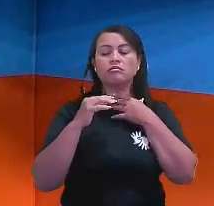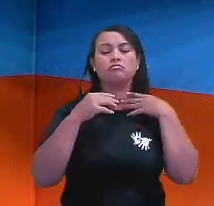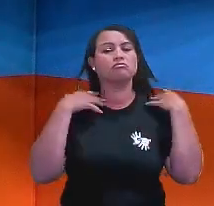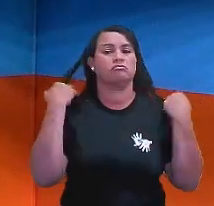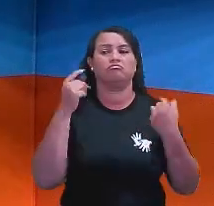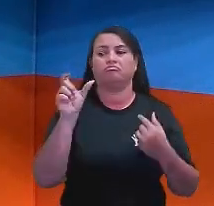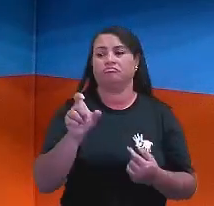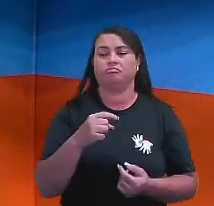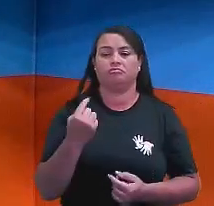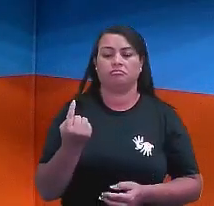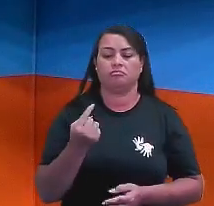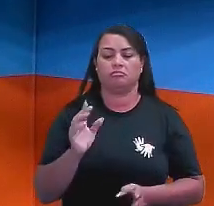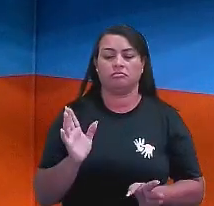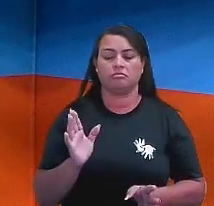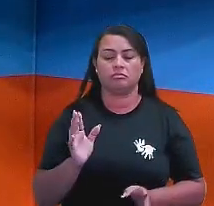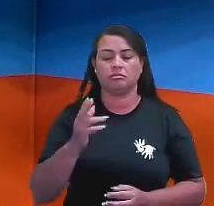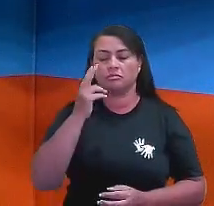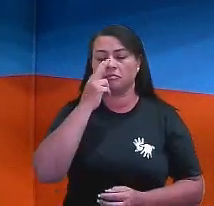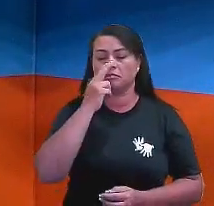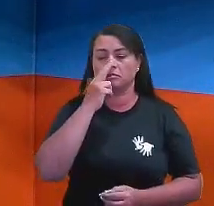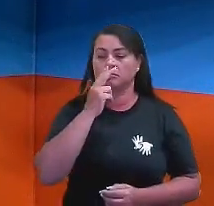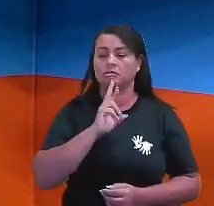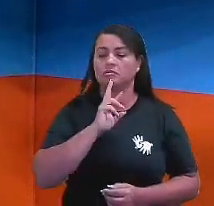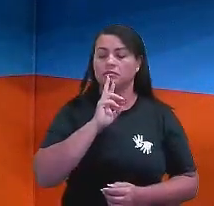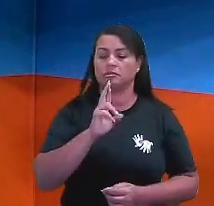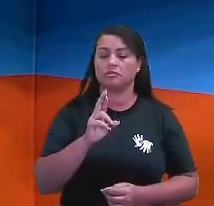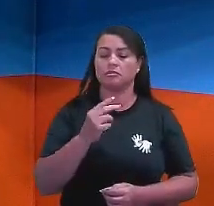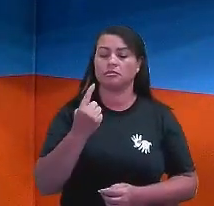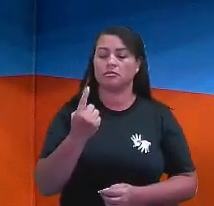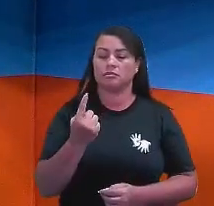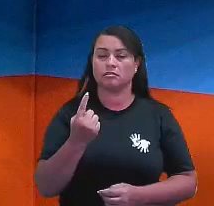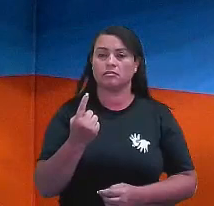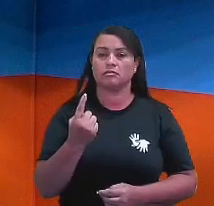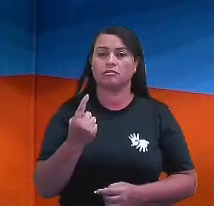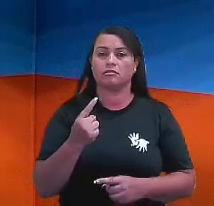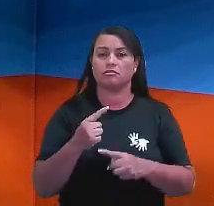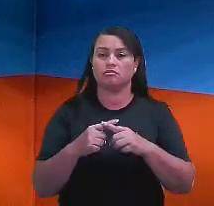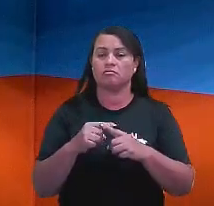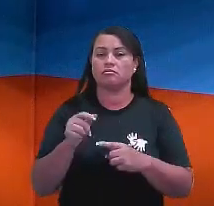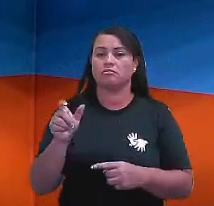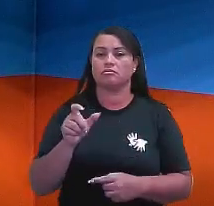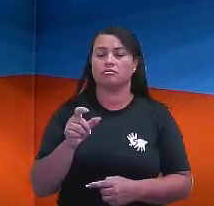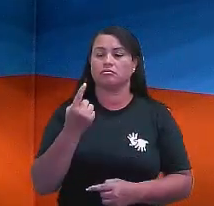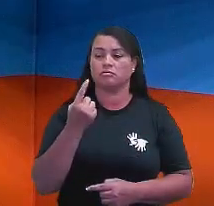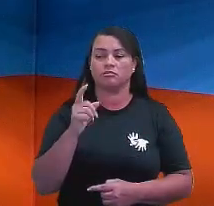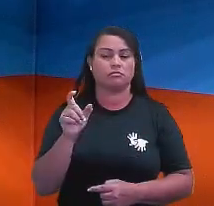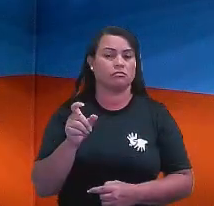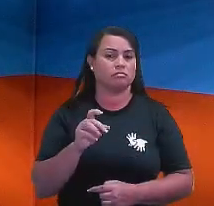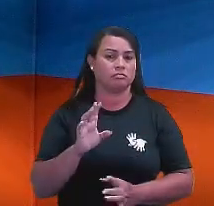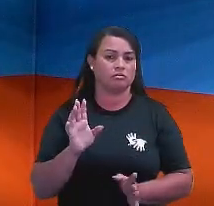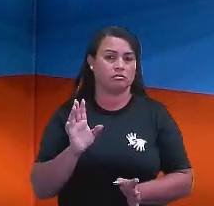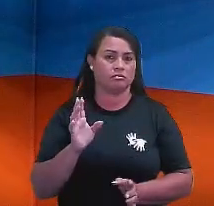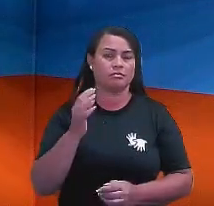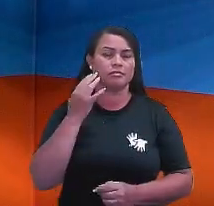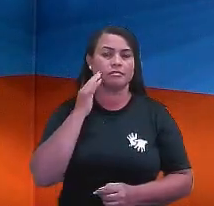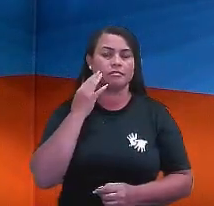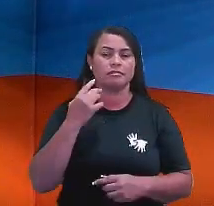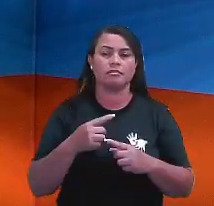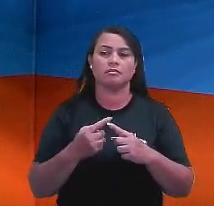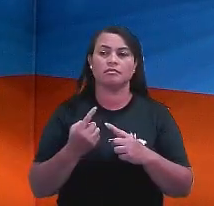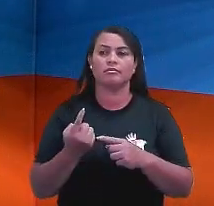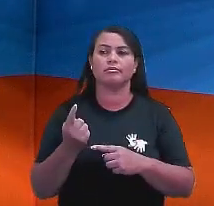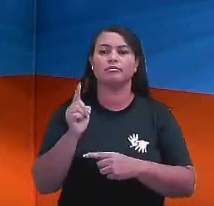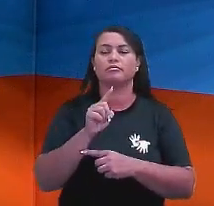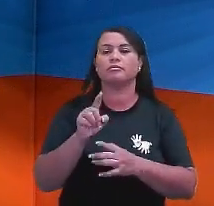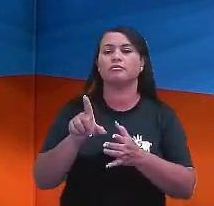x sozinho. 1 vezes x não vai dar x. O 1 na frente do x não dá ideia aí de que eu só tenho a letra, né? Então,